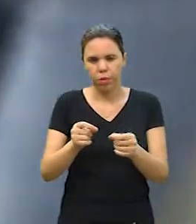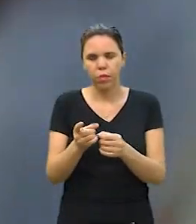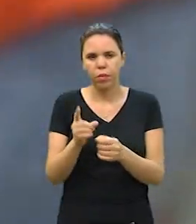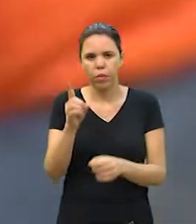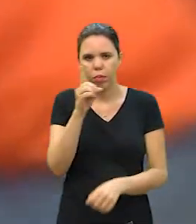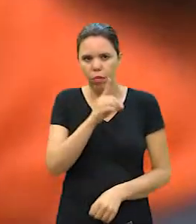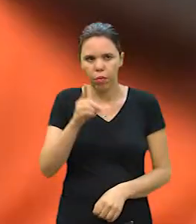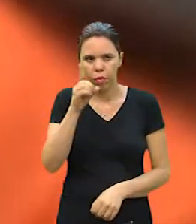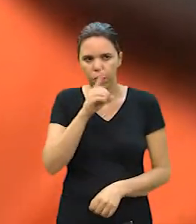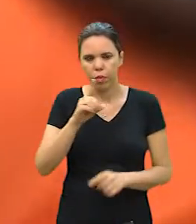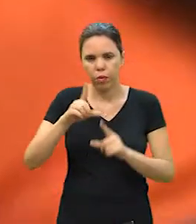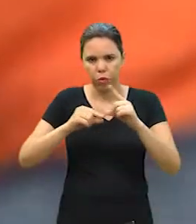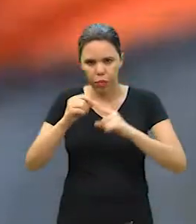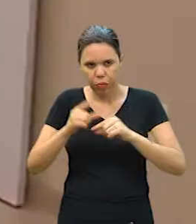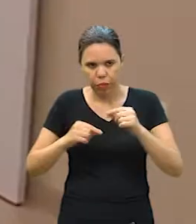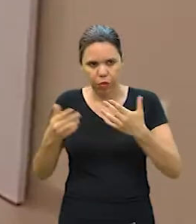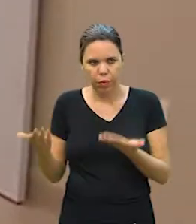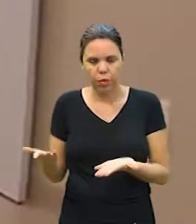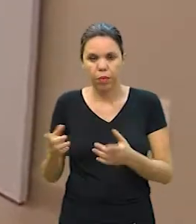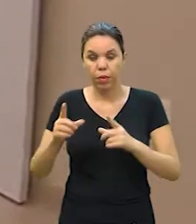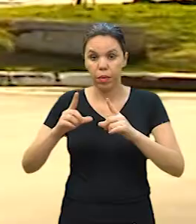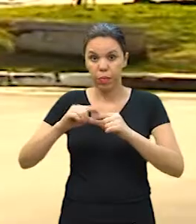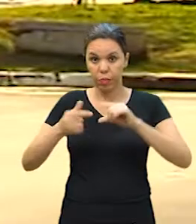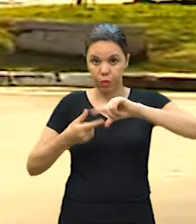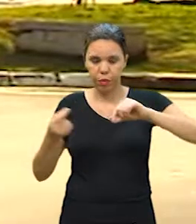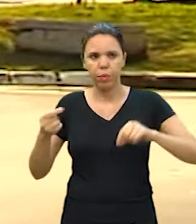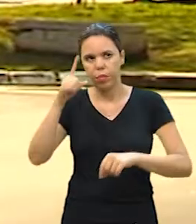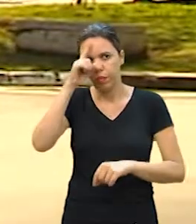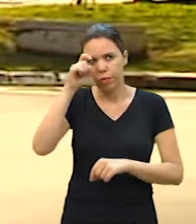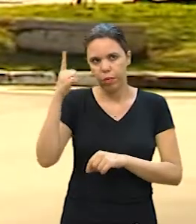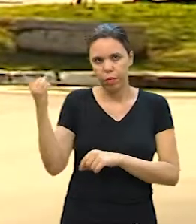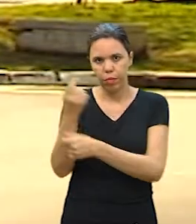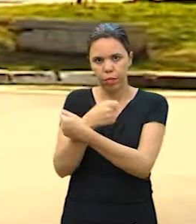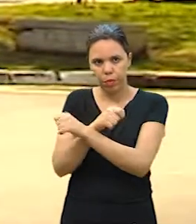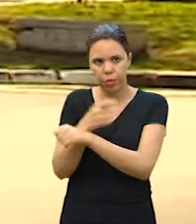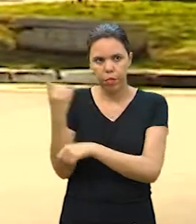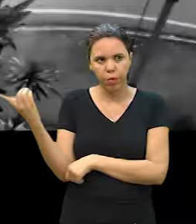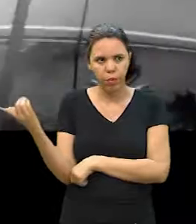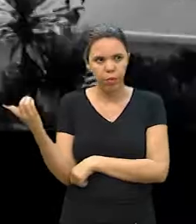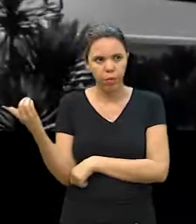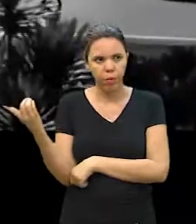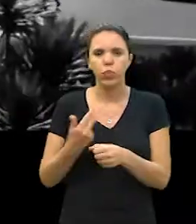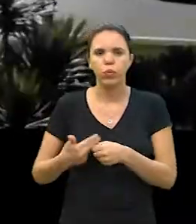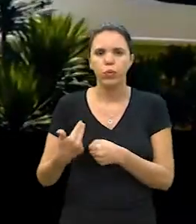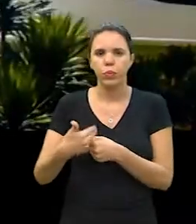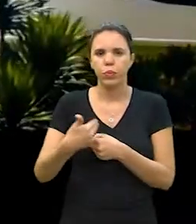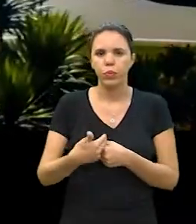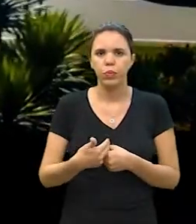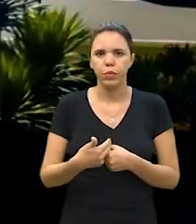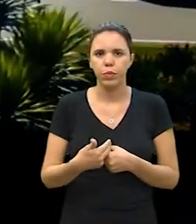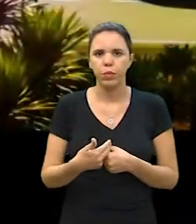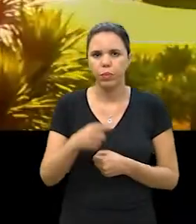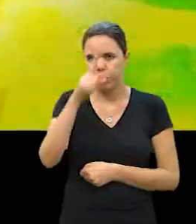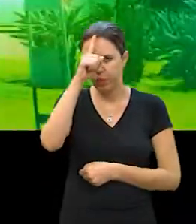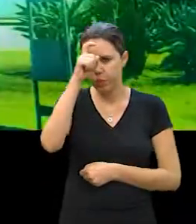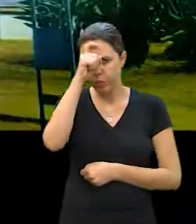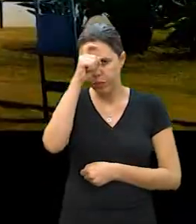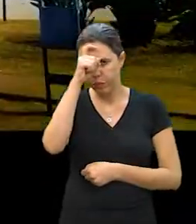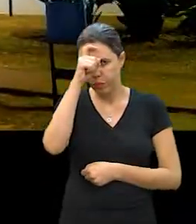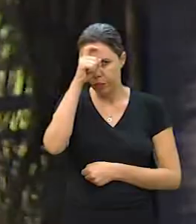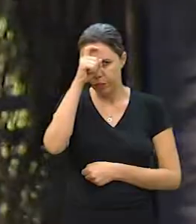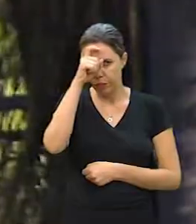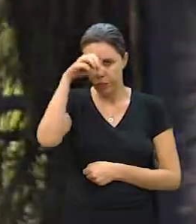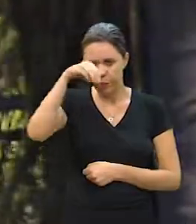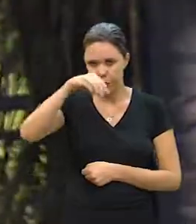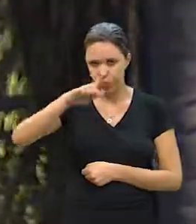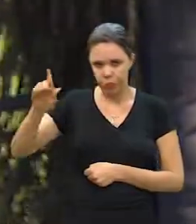Dr. Domingos Boldrini, o Hospital e Maternidade Celso Pierro, Hospital das Clínicas da Unicamp